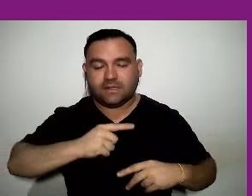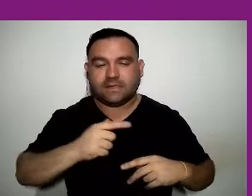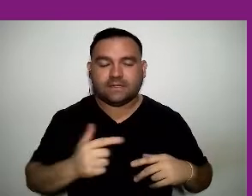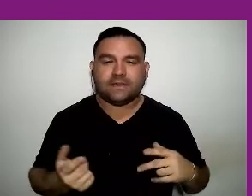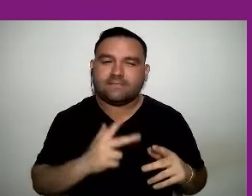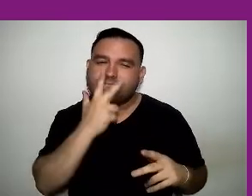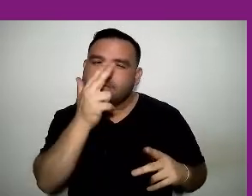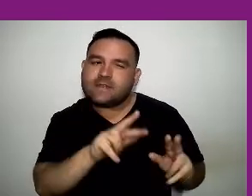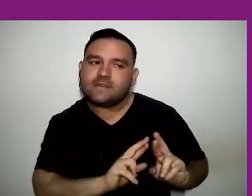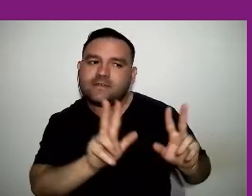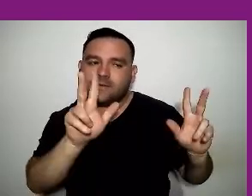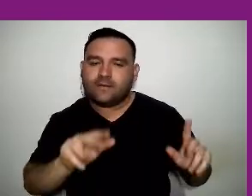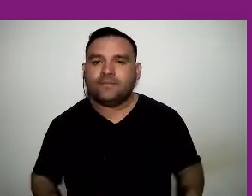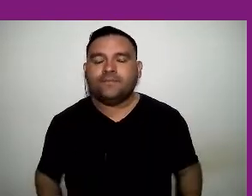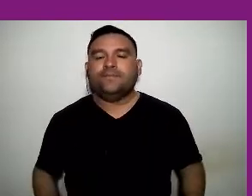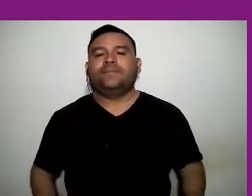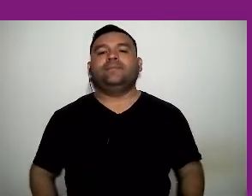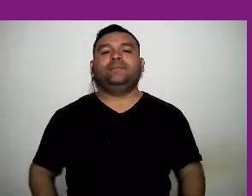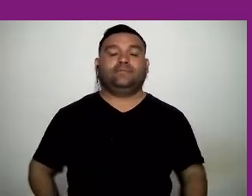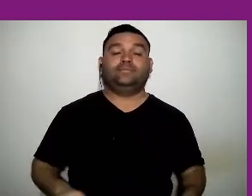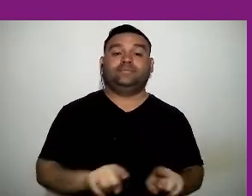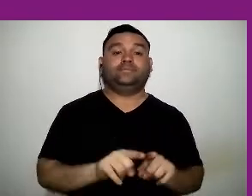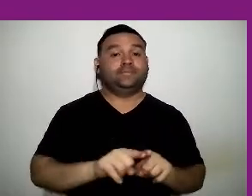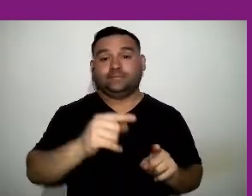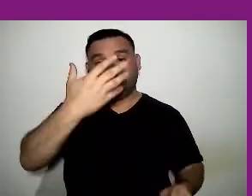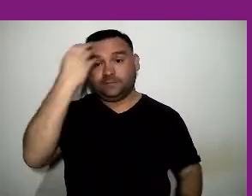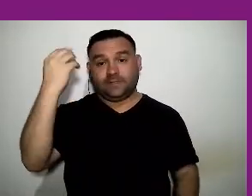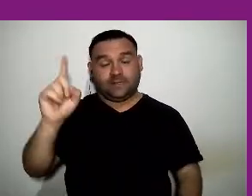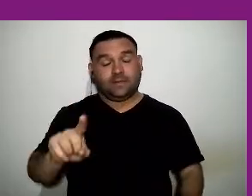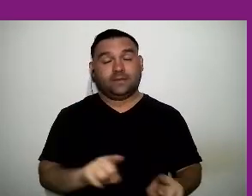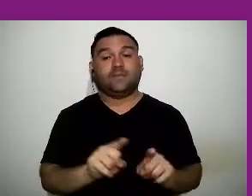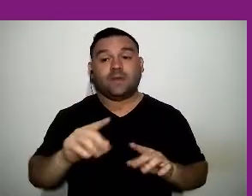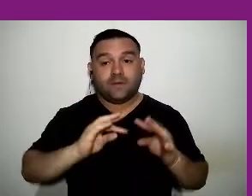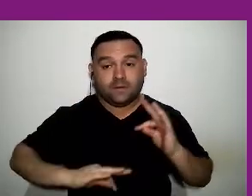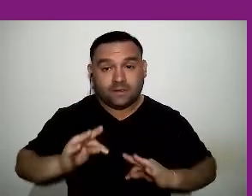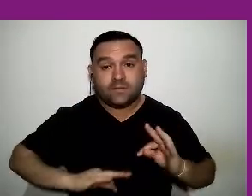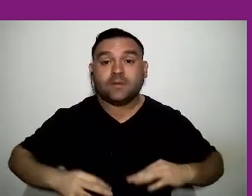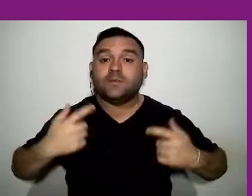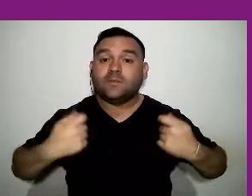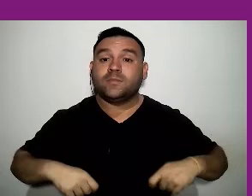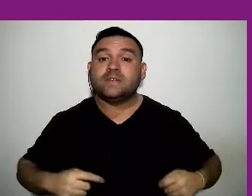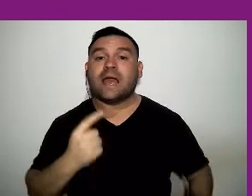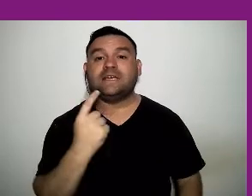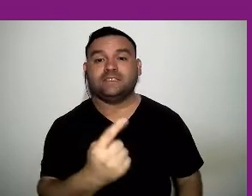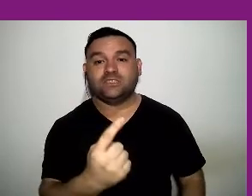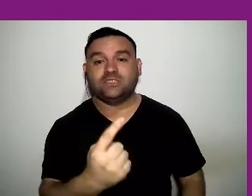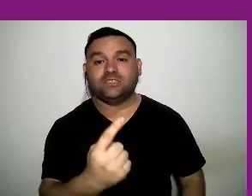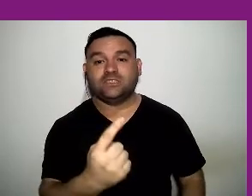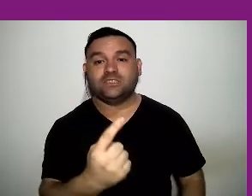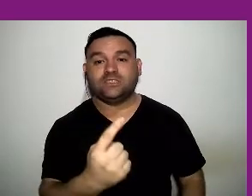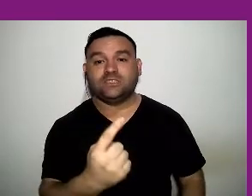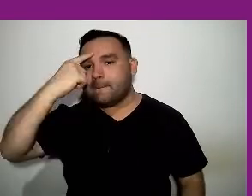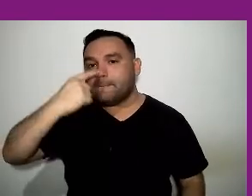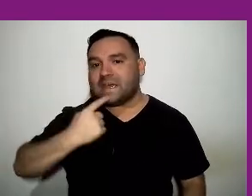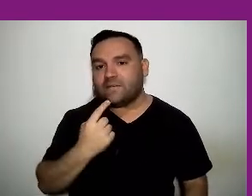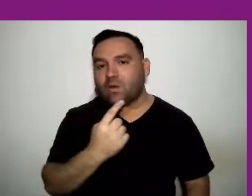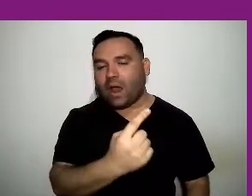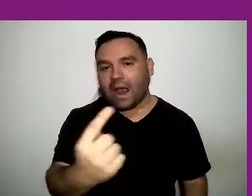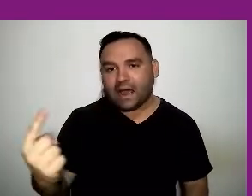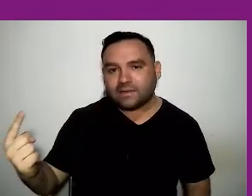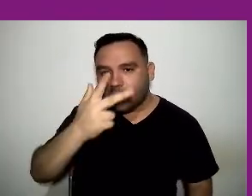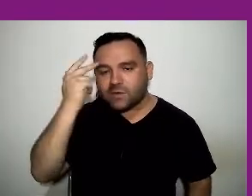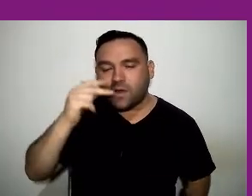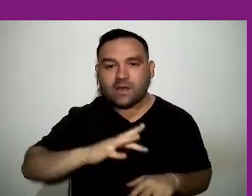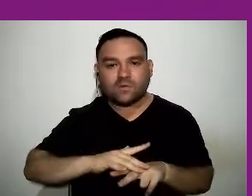características um pouco diferentes. E não esquecer que o tratamento tem que ser sempre individualizado e personalizado